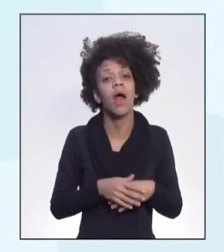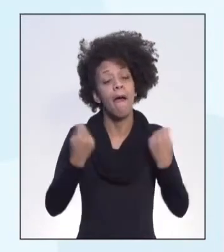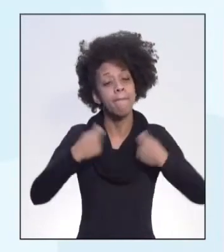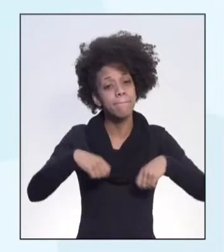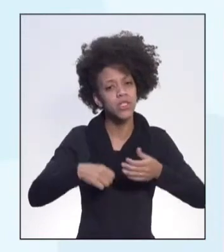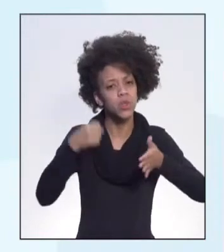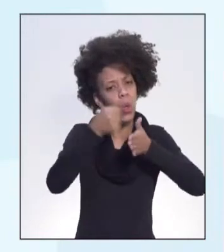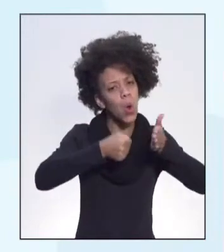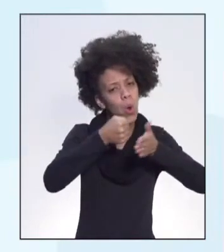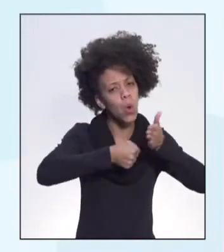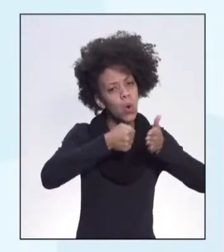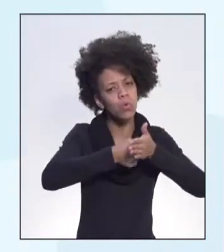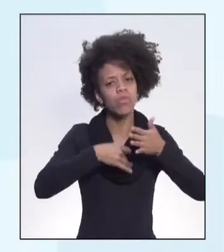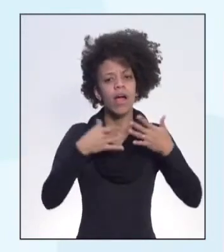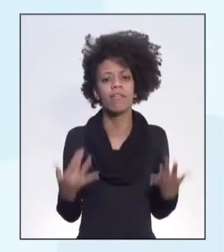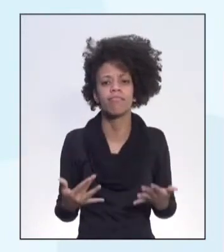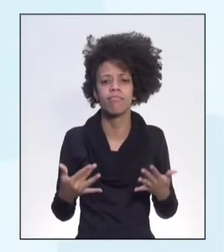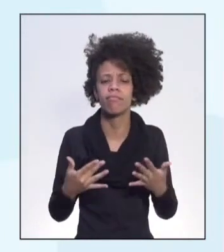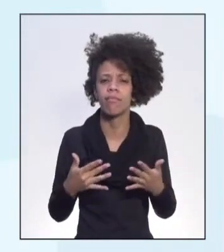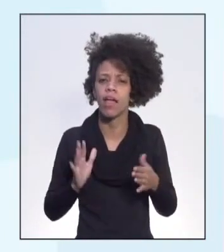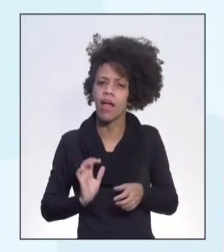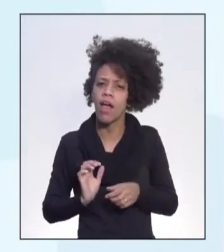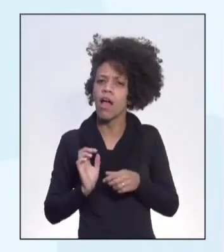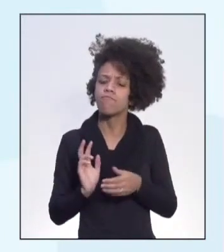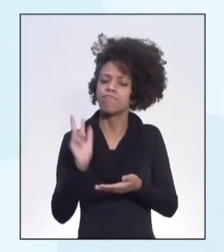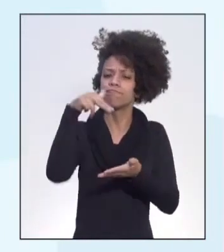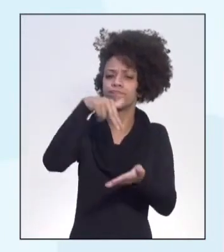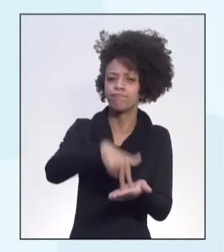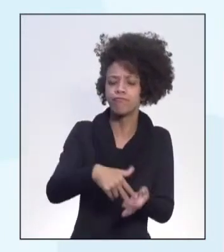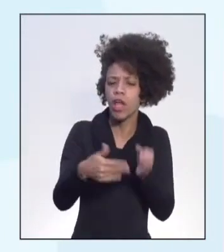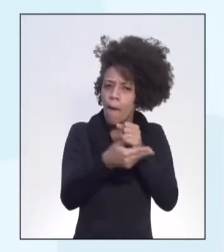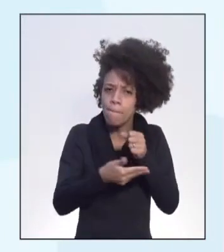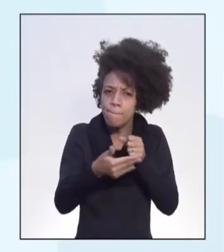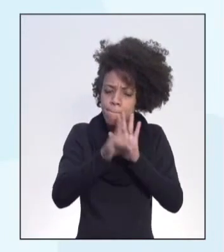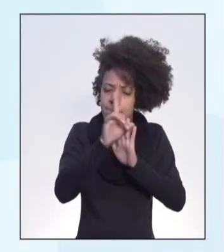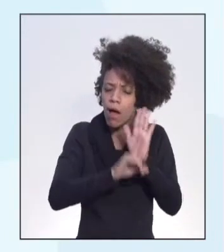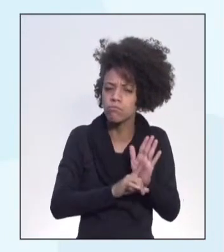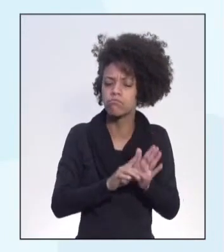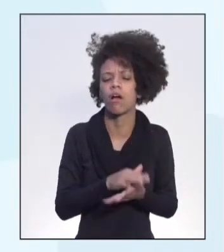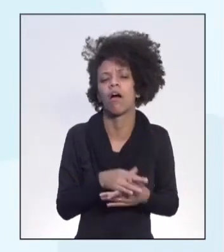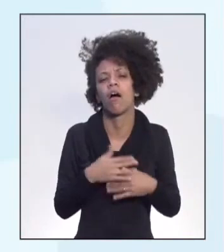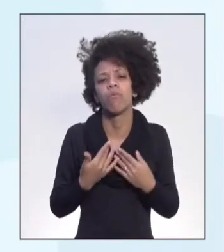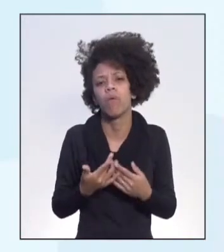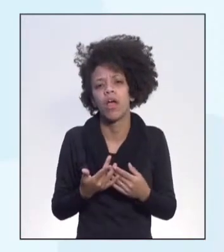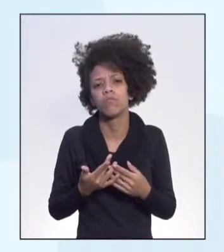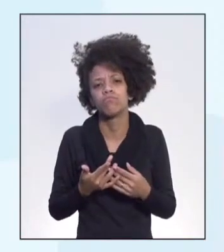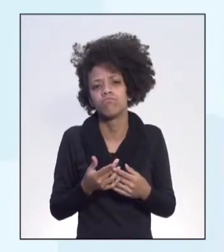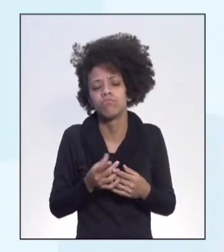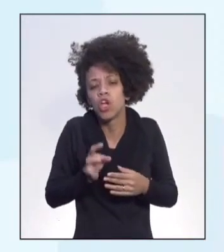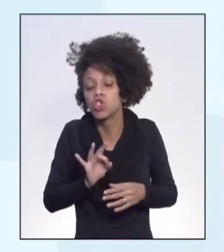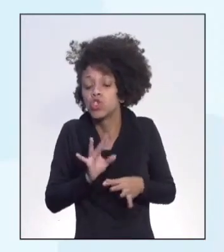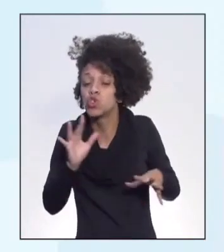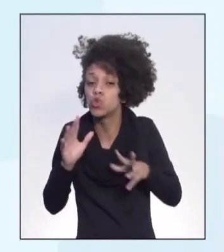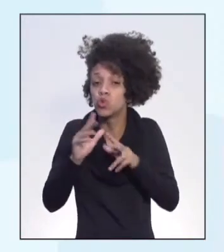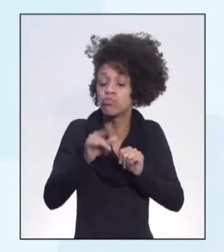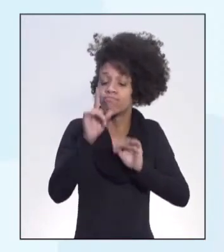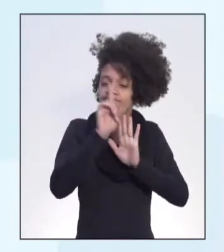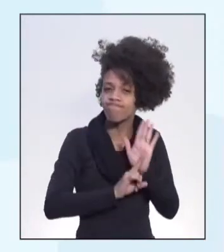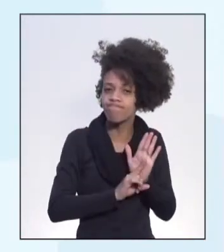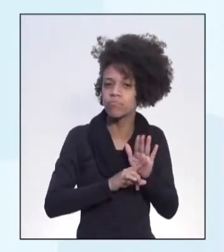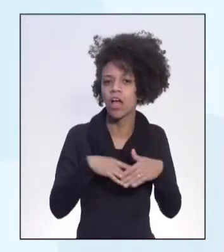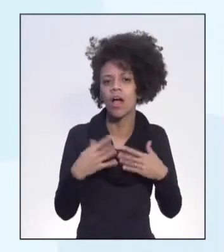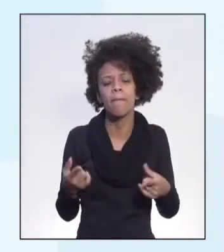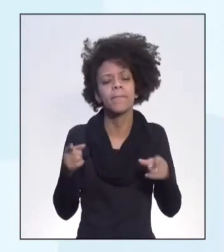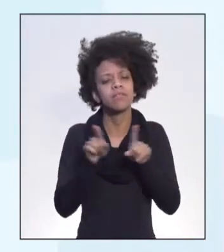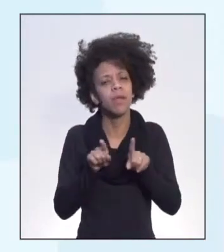das mulheres até que elas conquistassem direitos básicos, mas esses direitos básicos não são completamente garantidos, né?